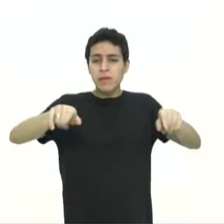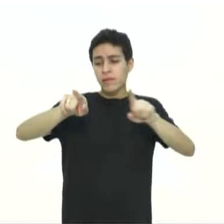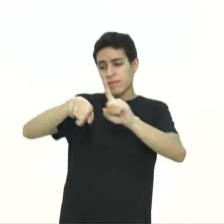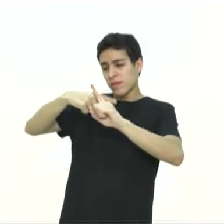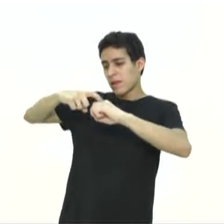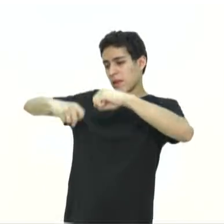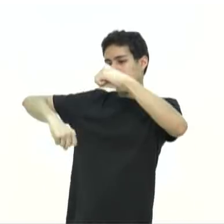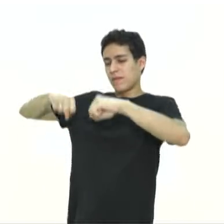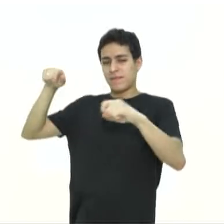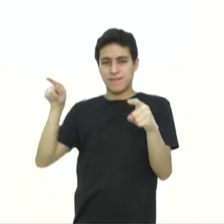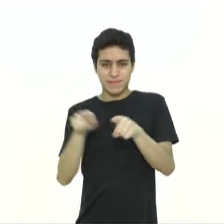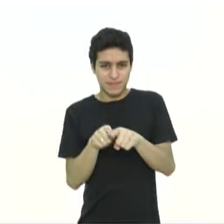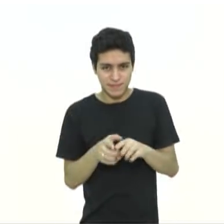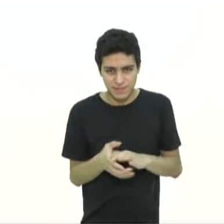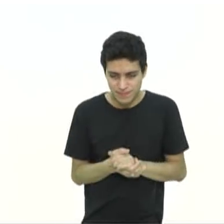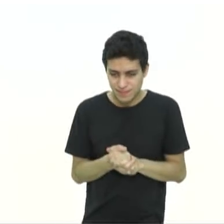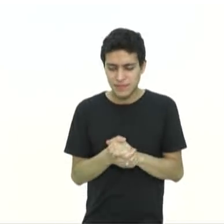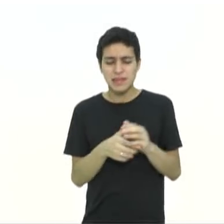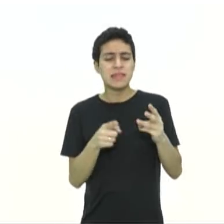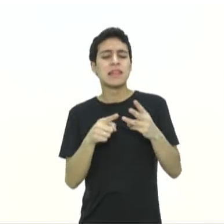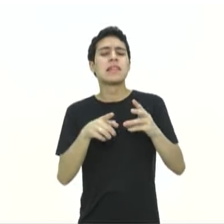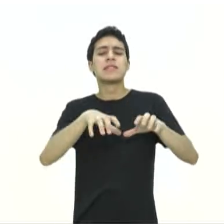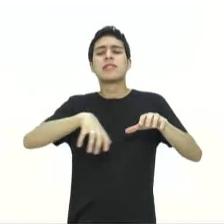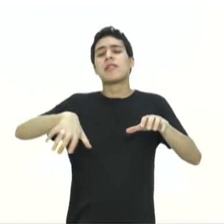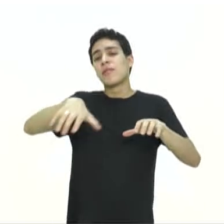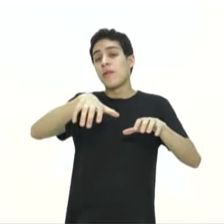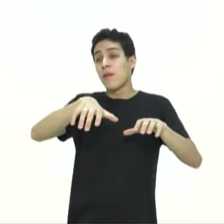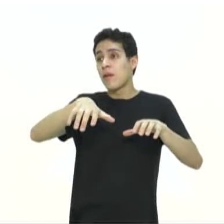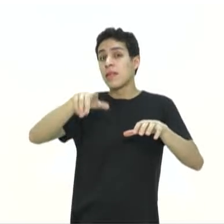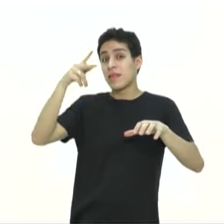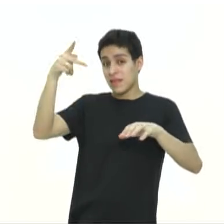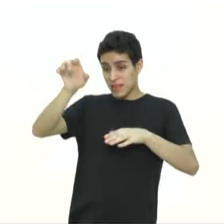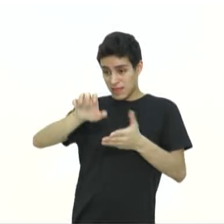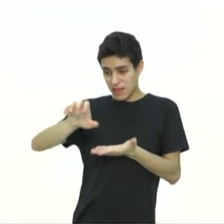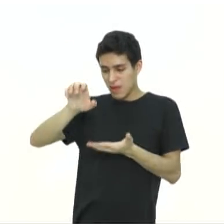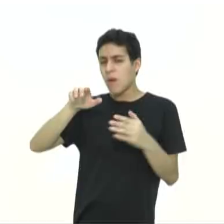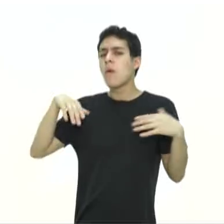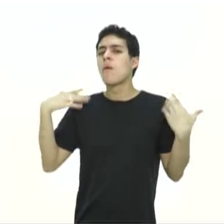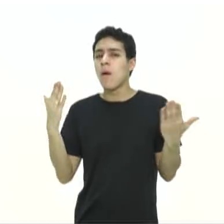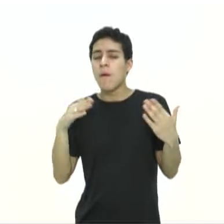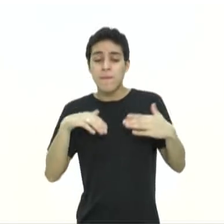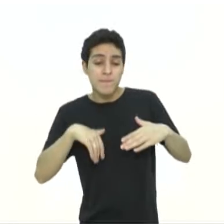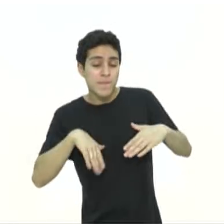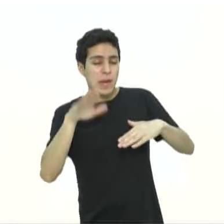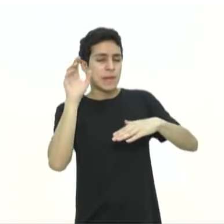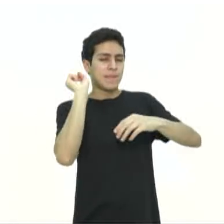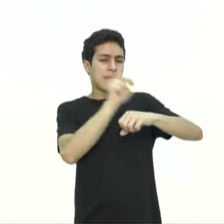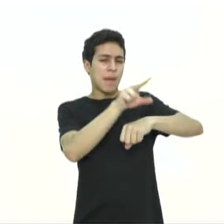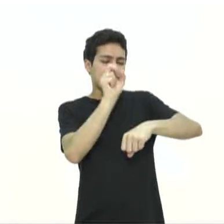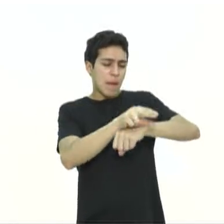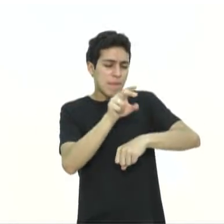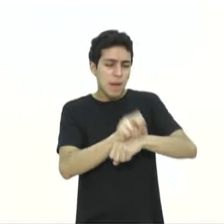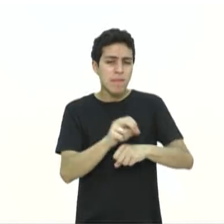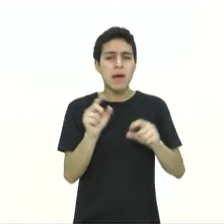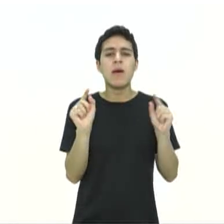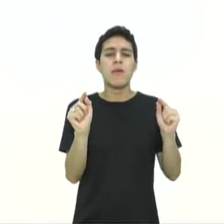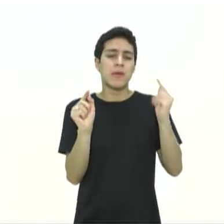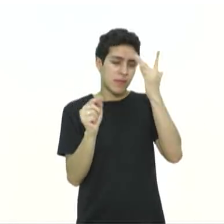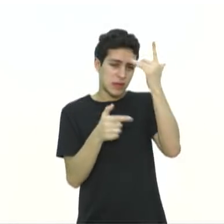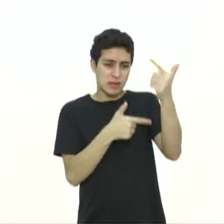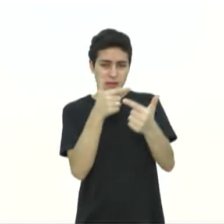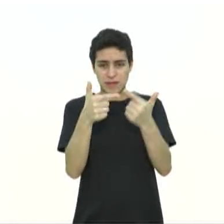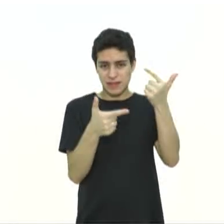ainda, o terceiro setor é o setor que mais emprega a população europeia, a população economicamente